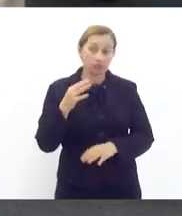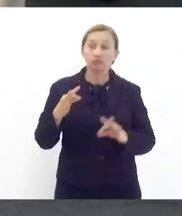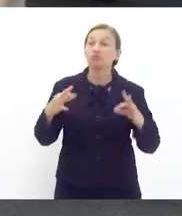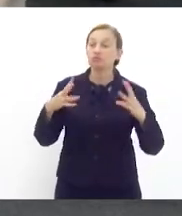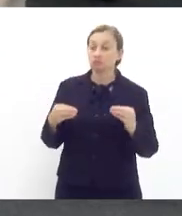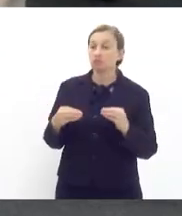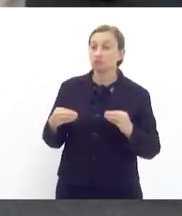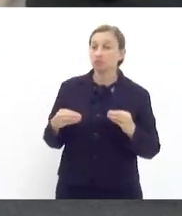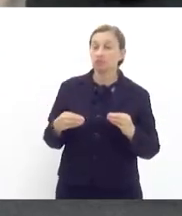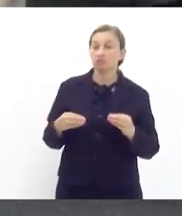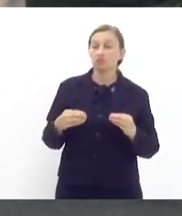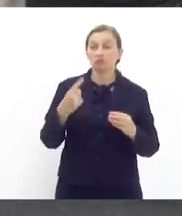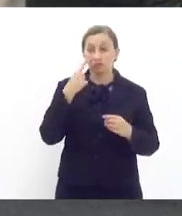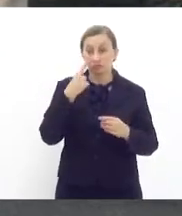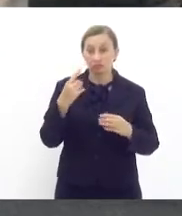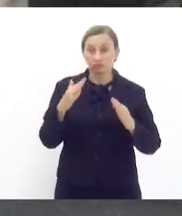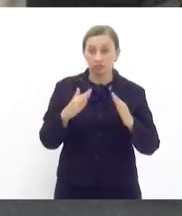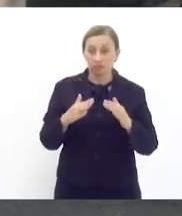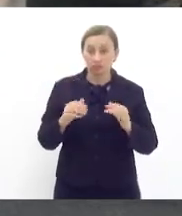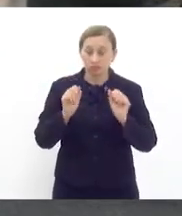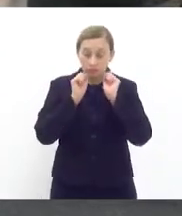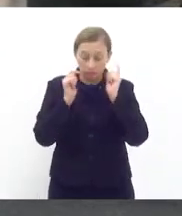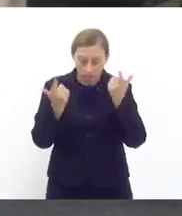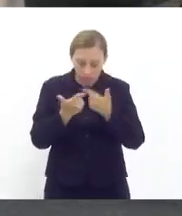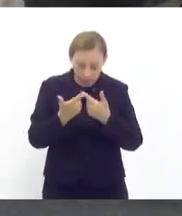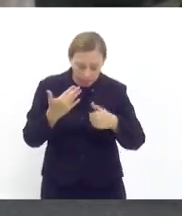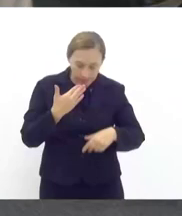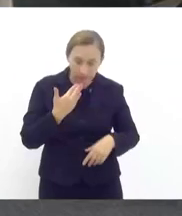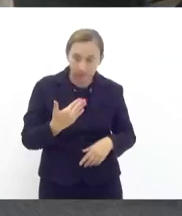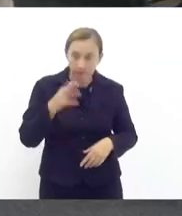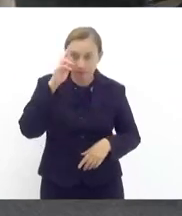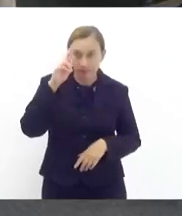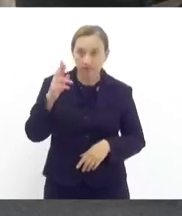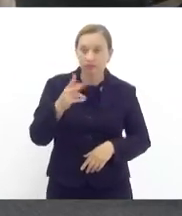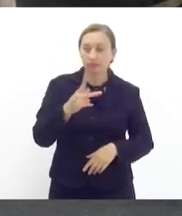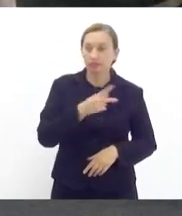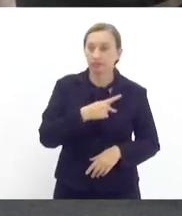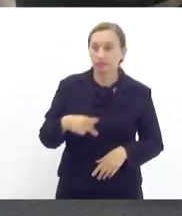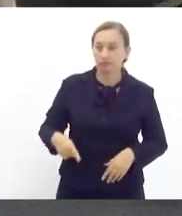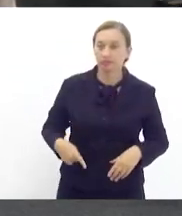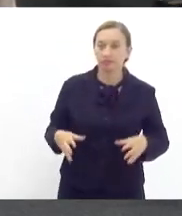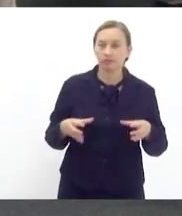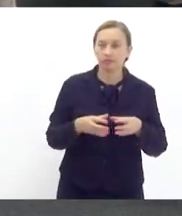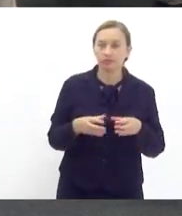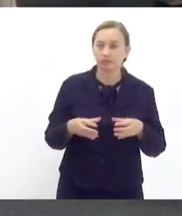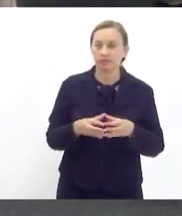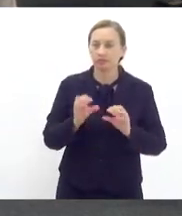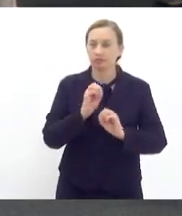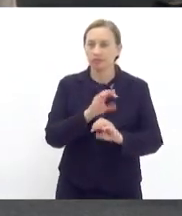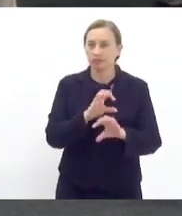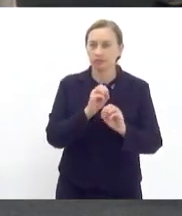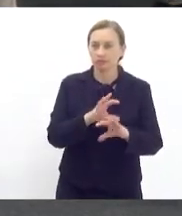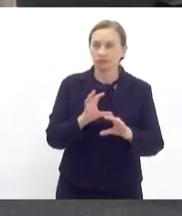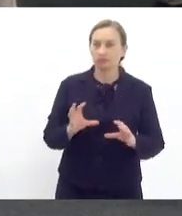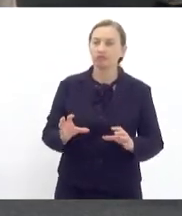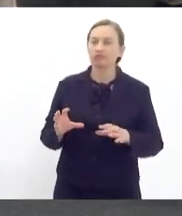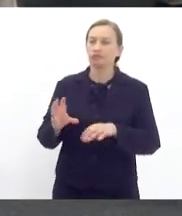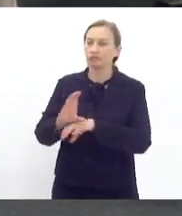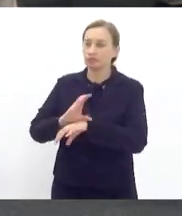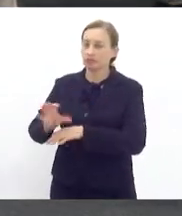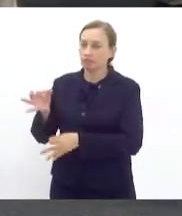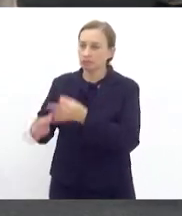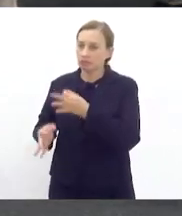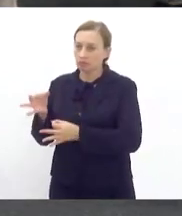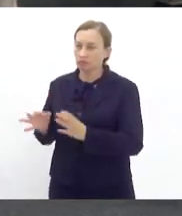aquilo que a gente vem enfrentando nessa casa então eu queria pedir presidente que a comissão de educação que a comissão de construção e justiça